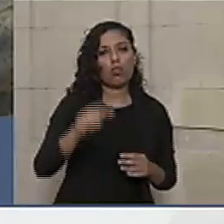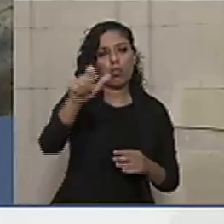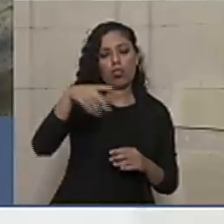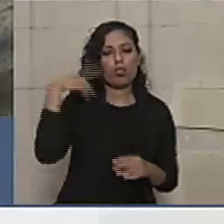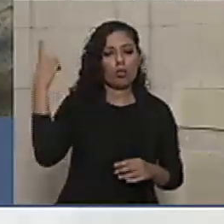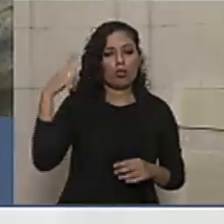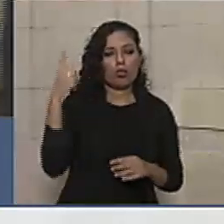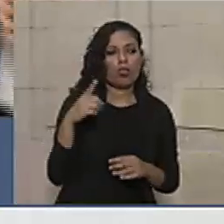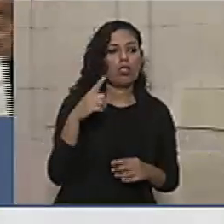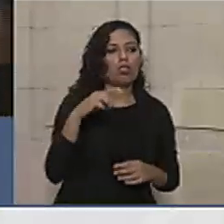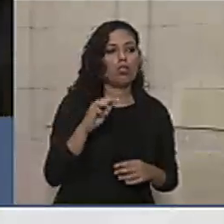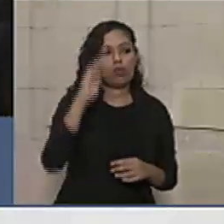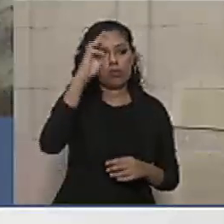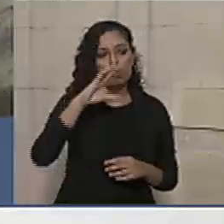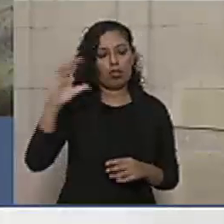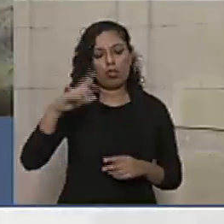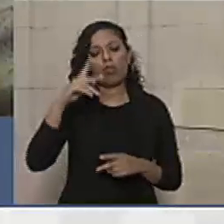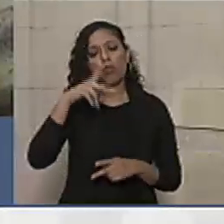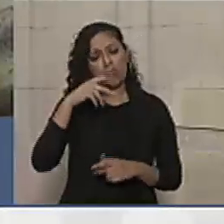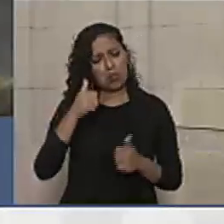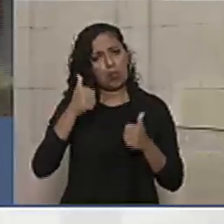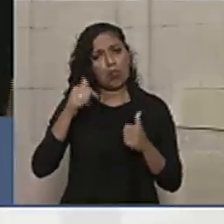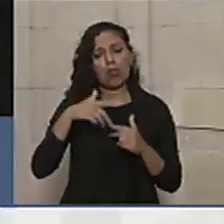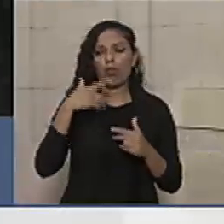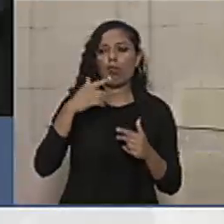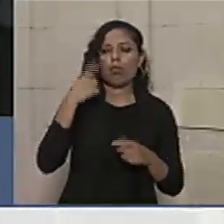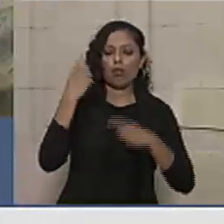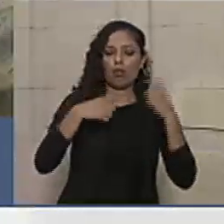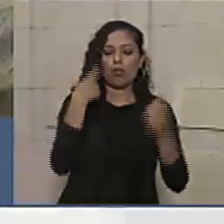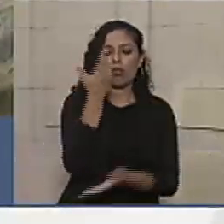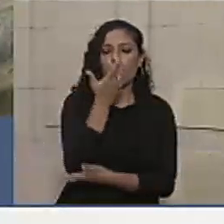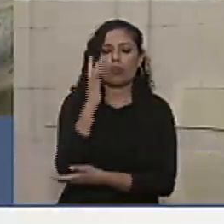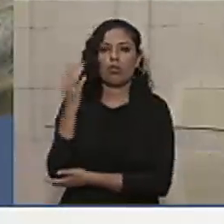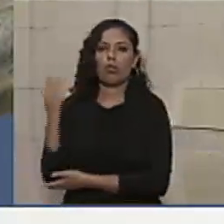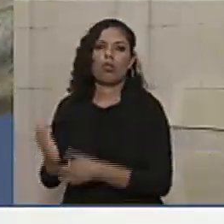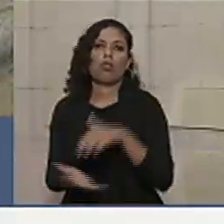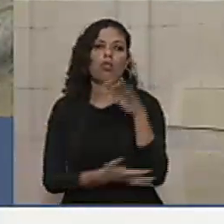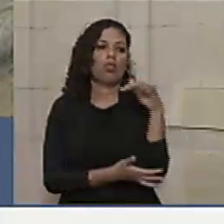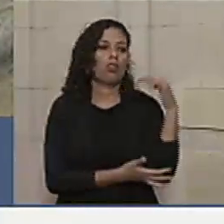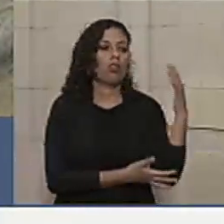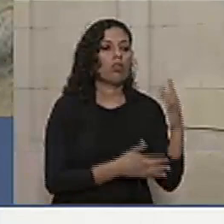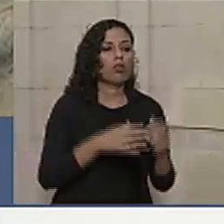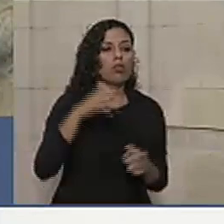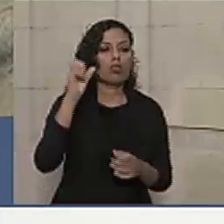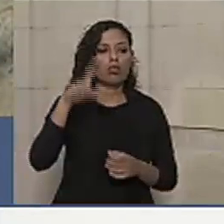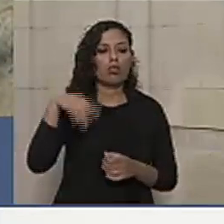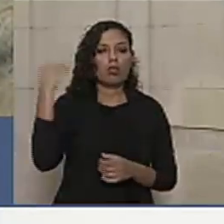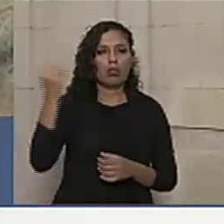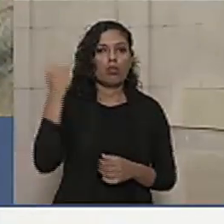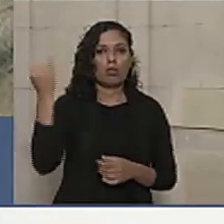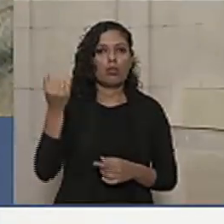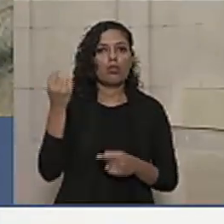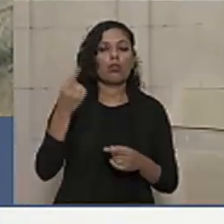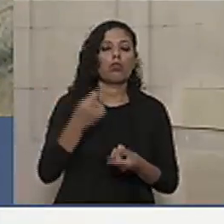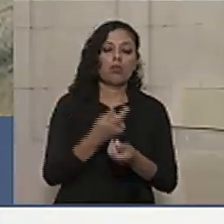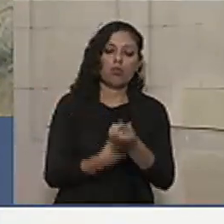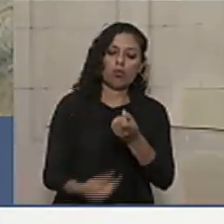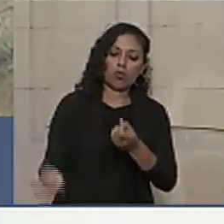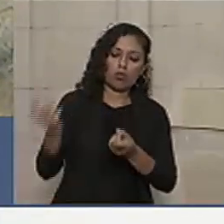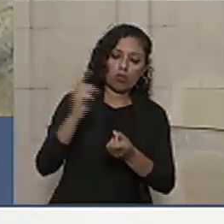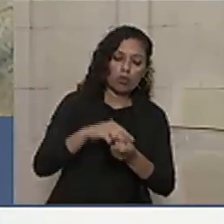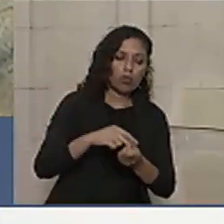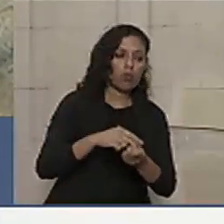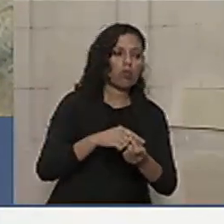deputado Valdec de se preocupar com uma questão ambiental importante, que é a economia circular, o retorno desse